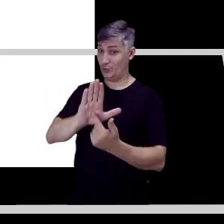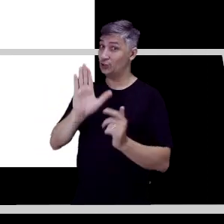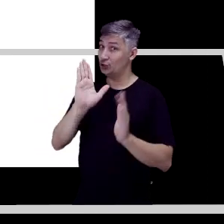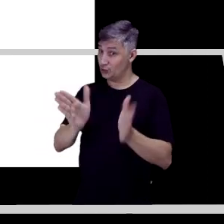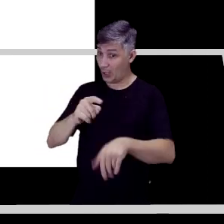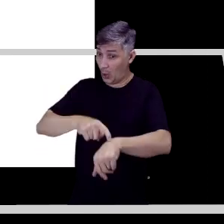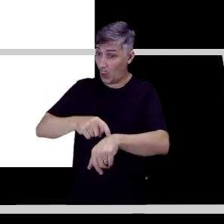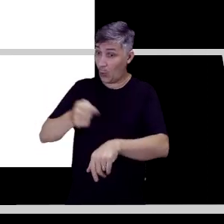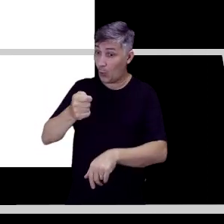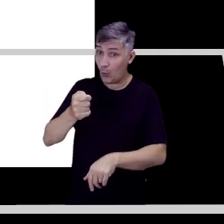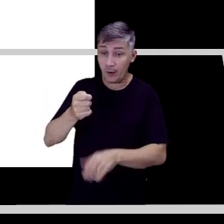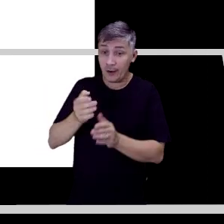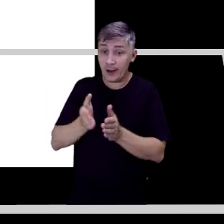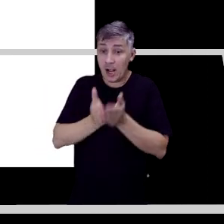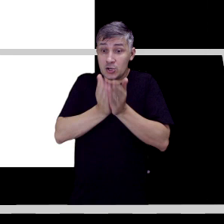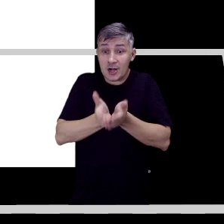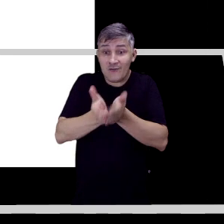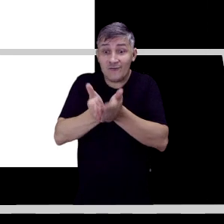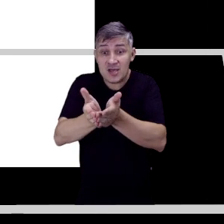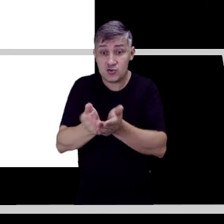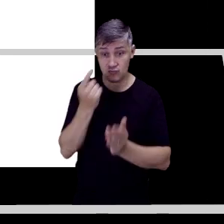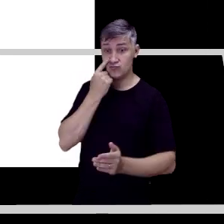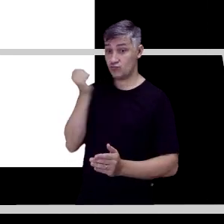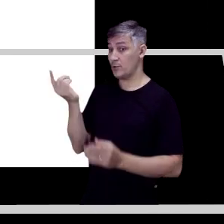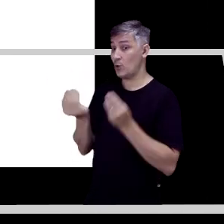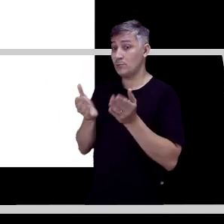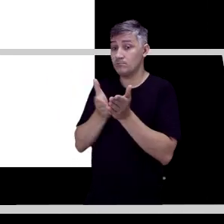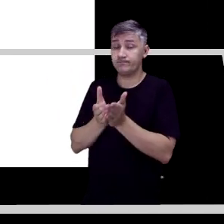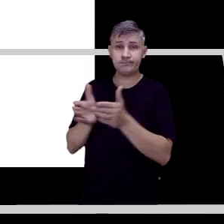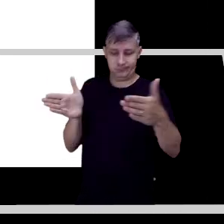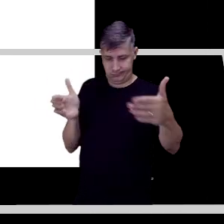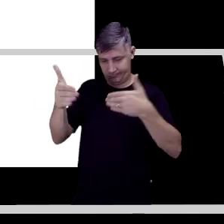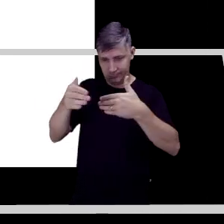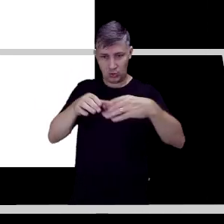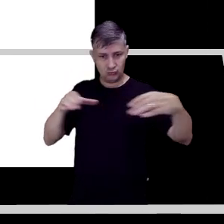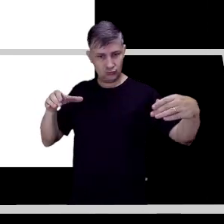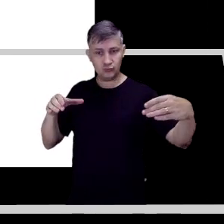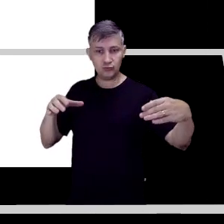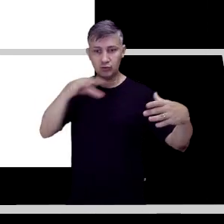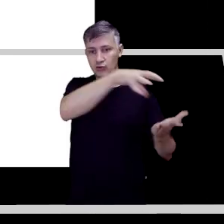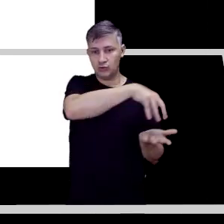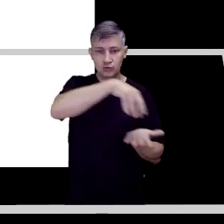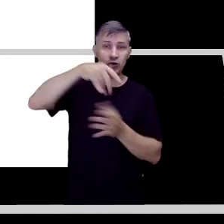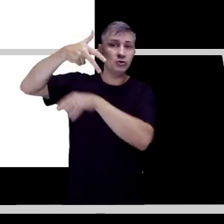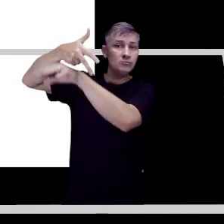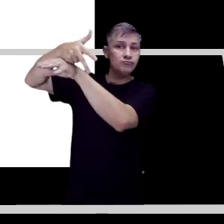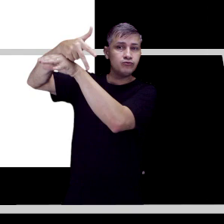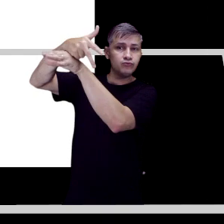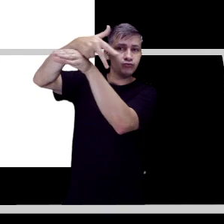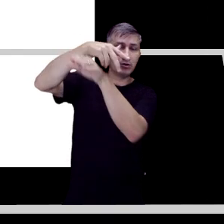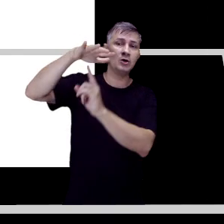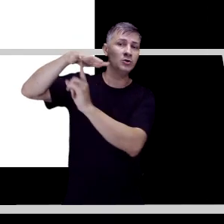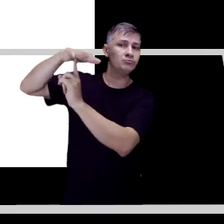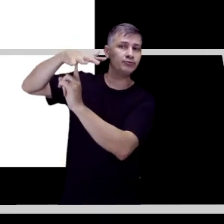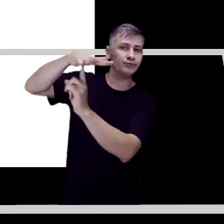de novo, assim, ilustrando aqui, já estamos, né, no navio, né, num container no navio,